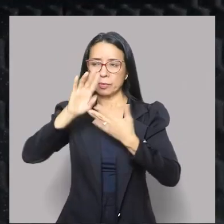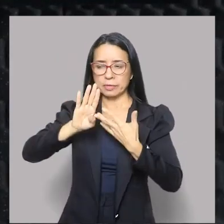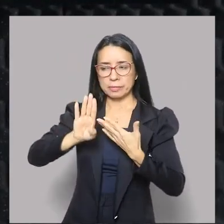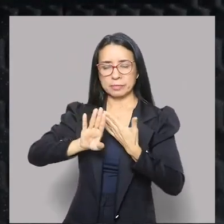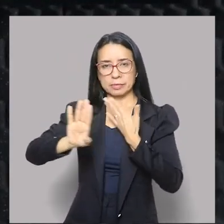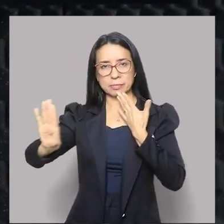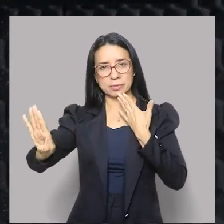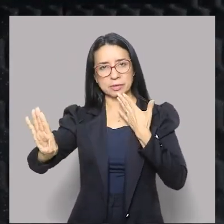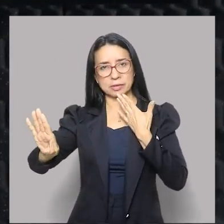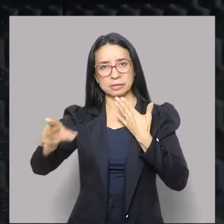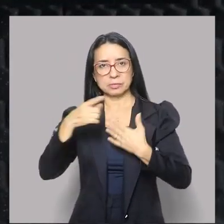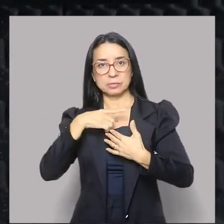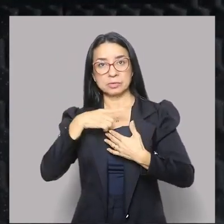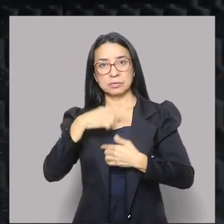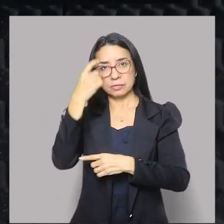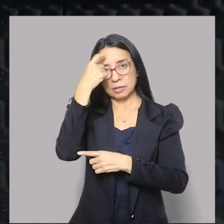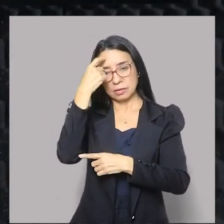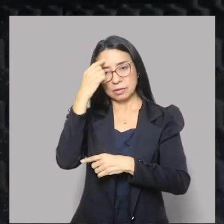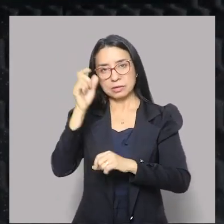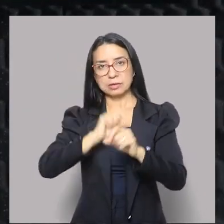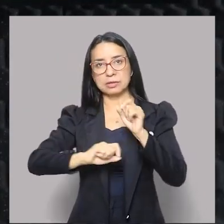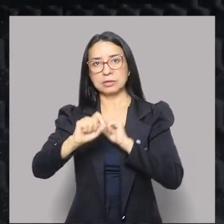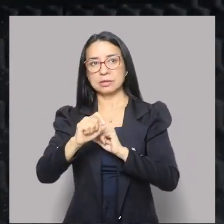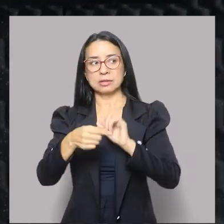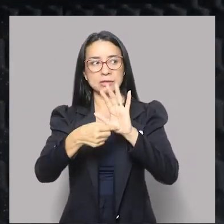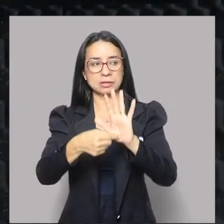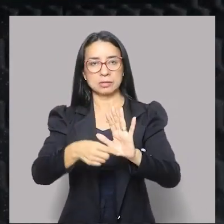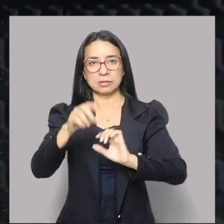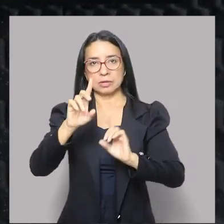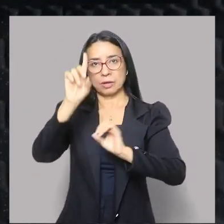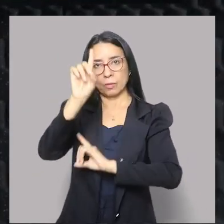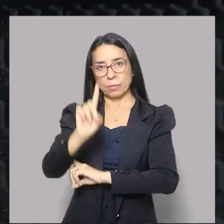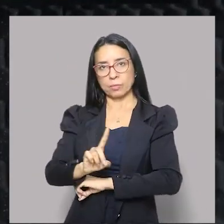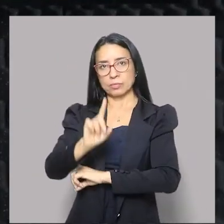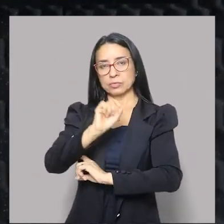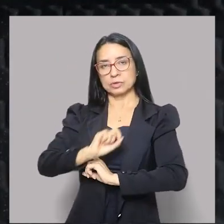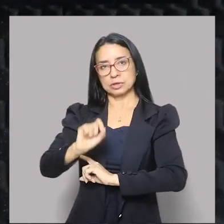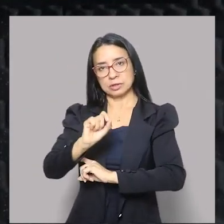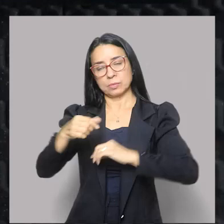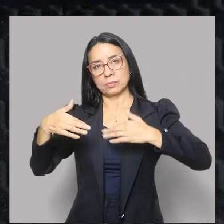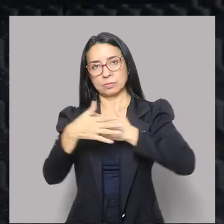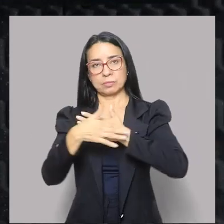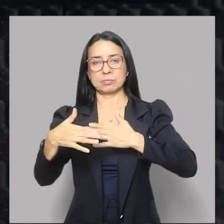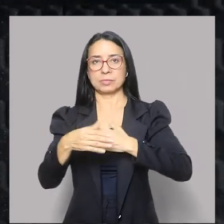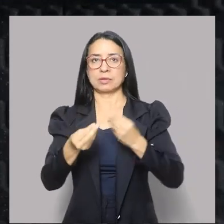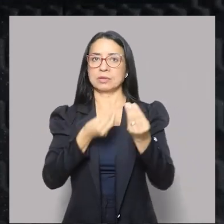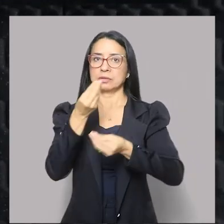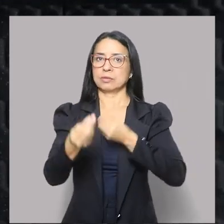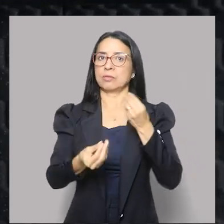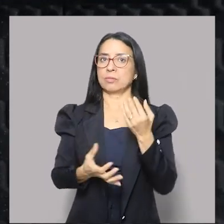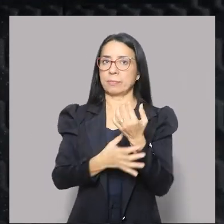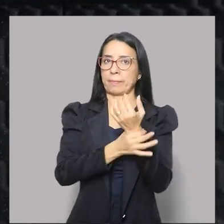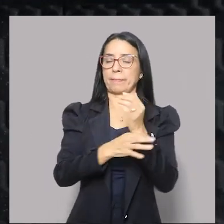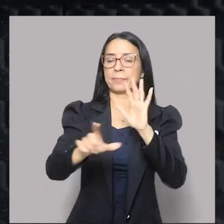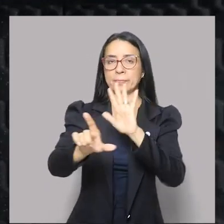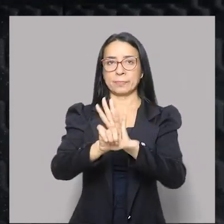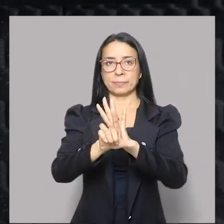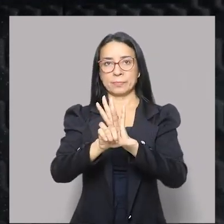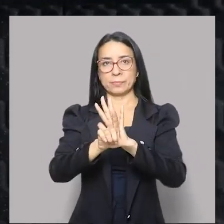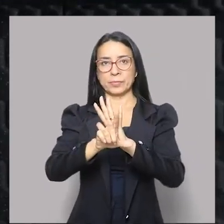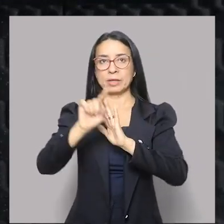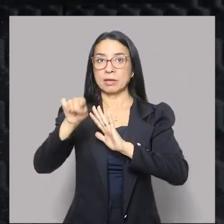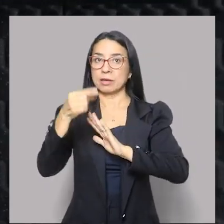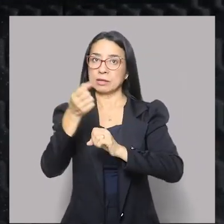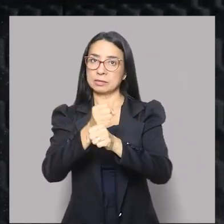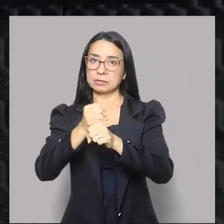marginalizadas. Então ele teve a ideia de trazer o direito e o usufruto a essa cidade como uma garantia legal. Anos